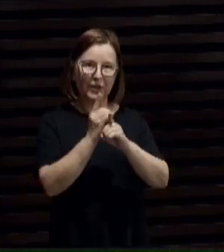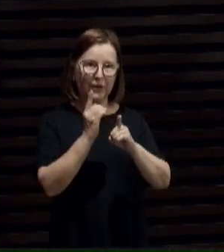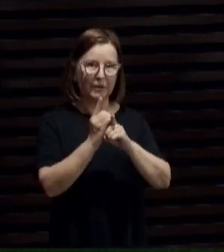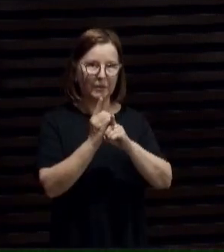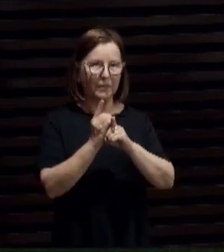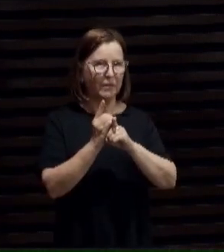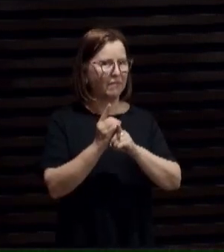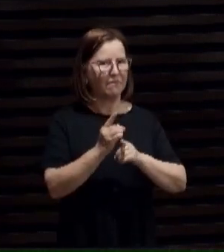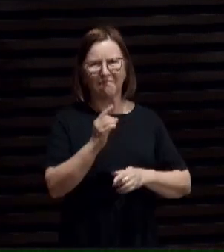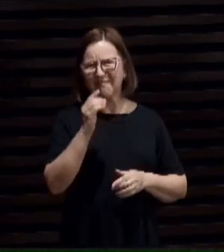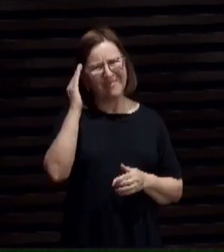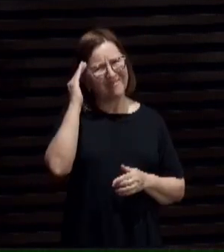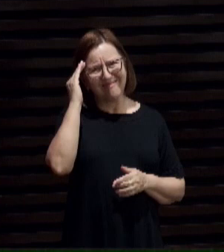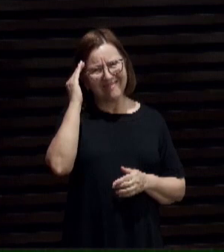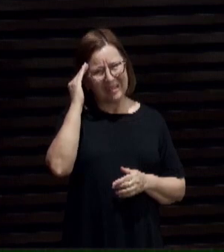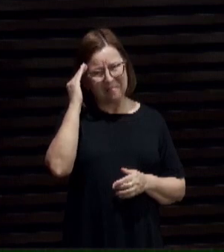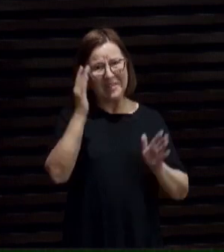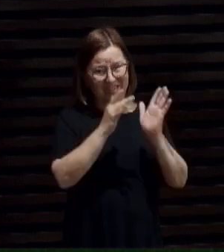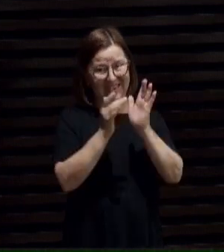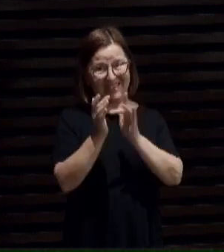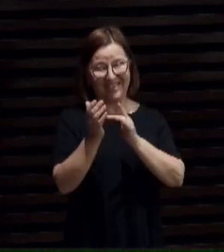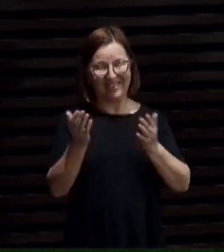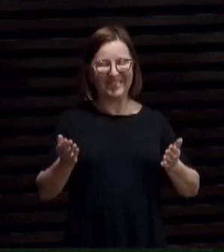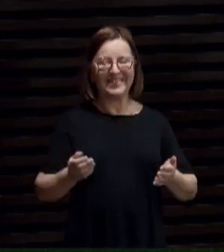não reconheceram que era ele.